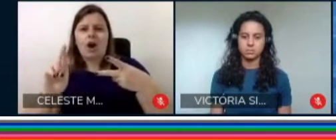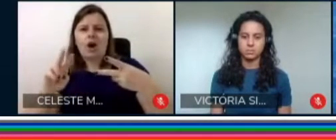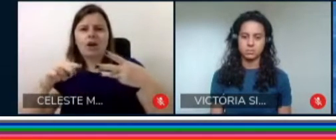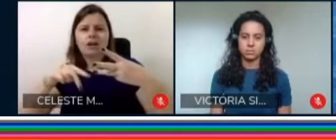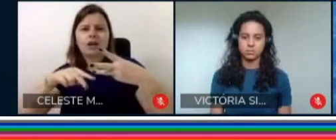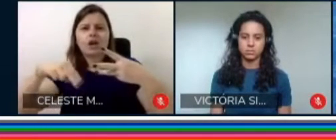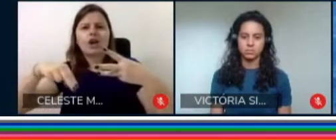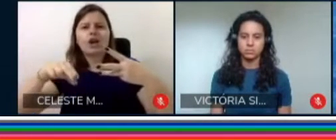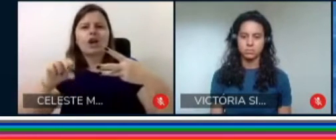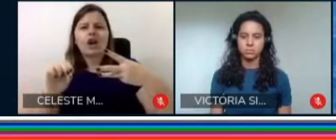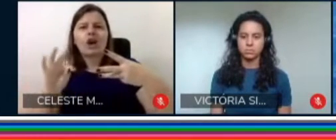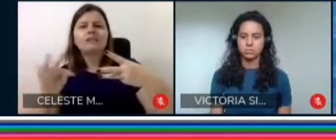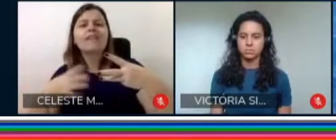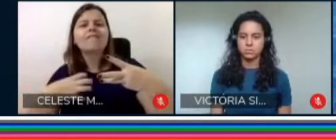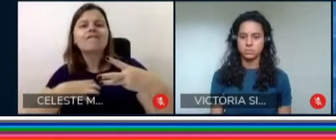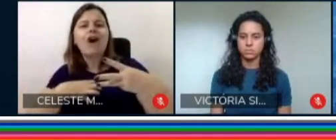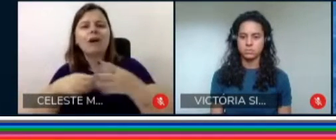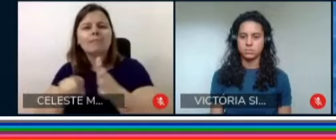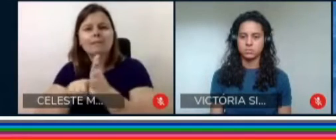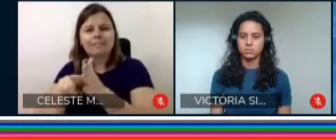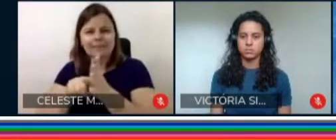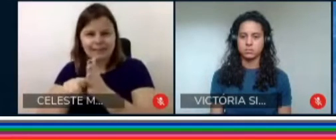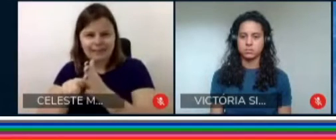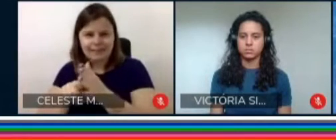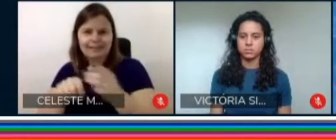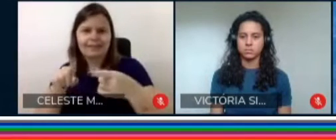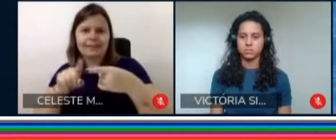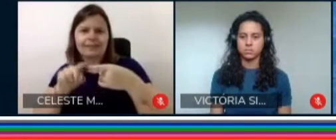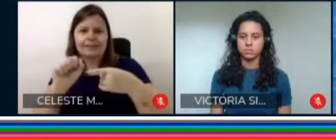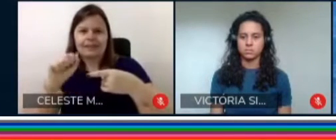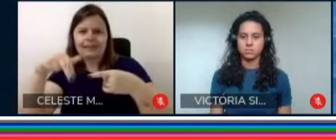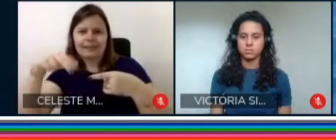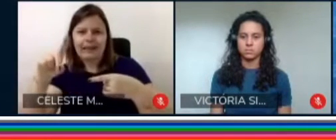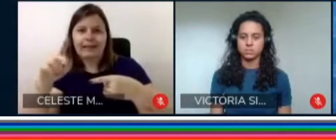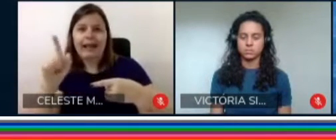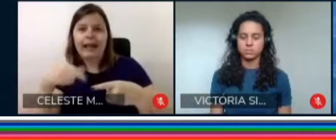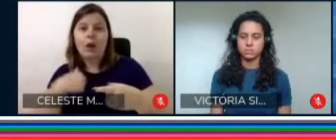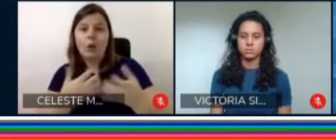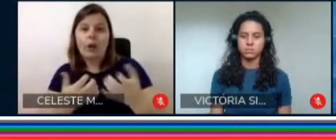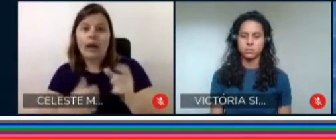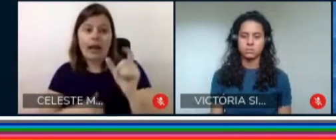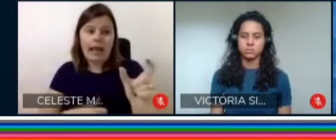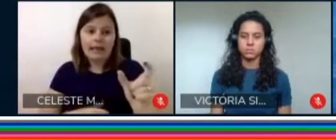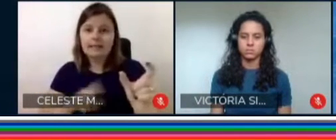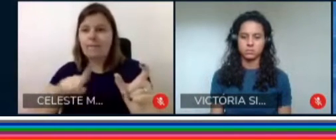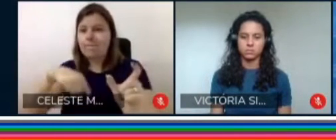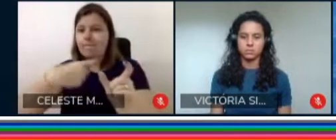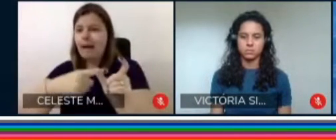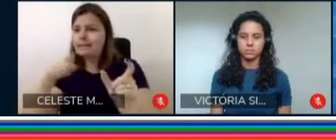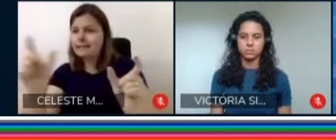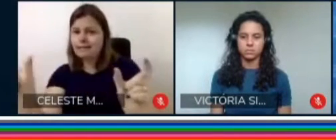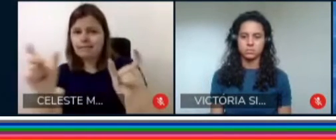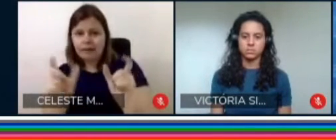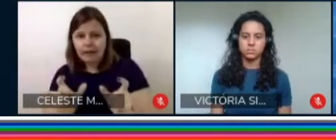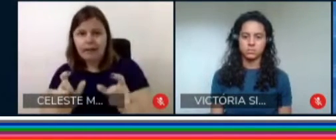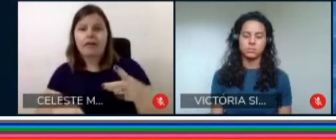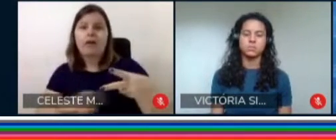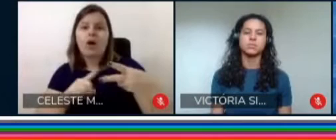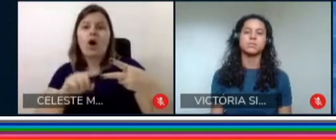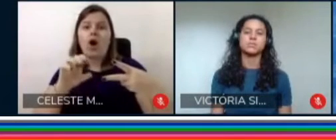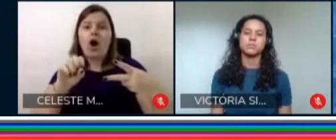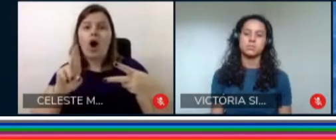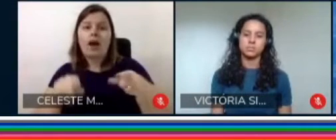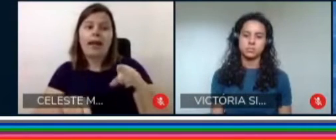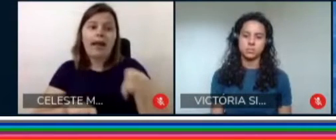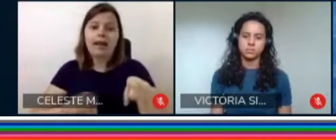vocês que o AND é eu quero esse e esse termo, OR é esse ou esse, tanto faz,